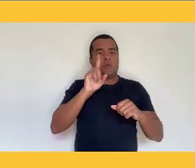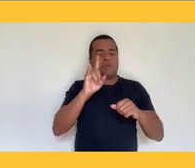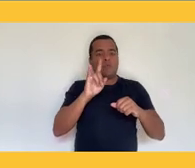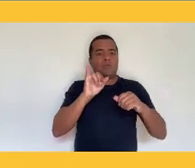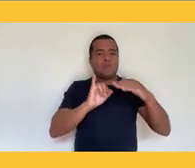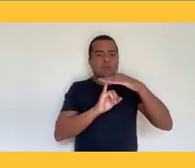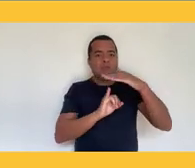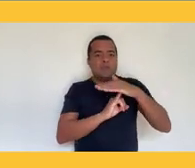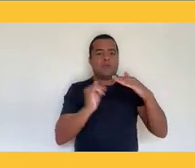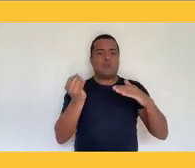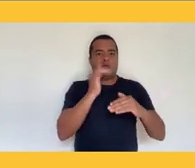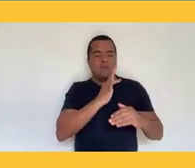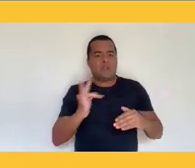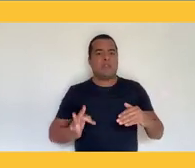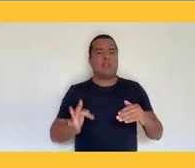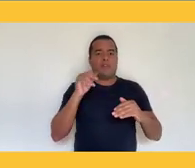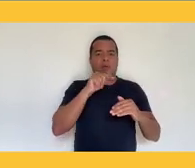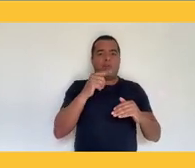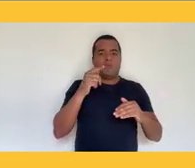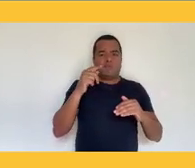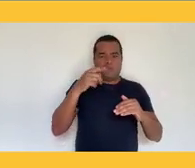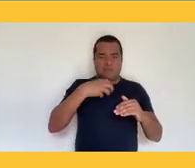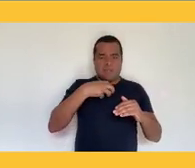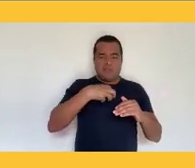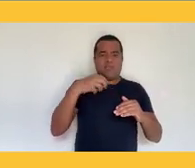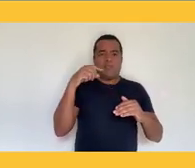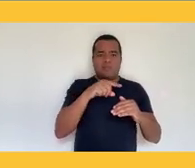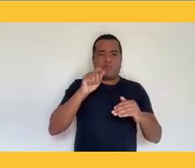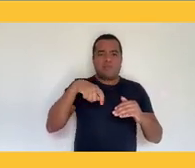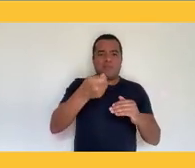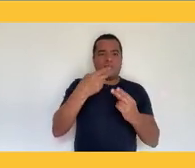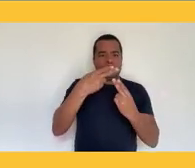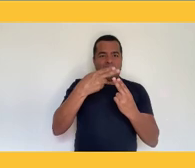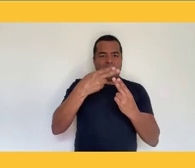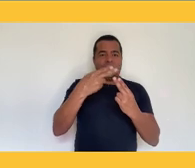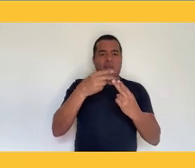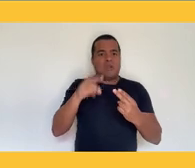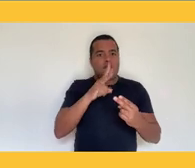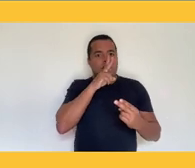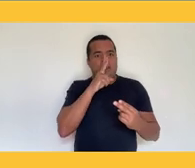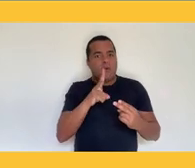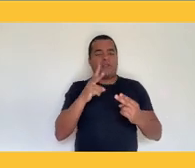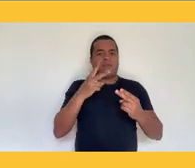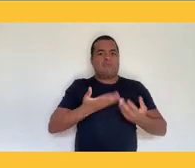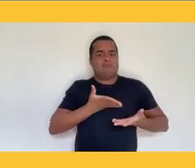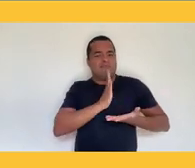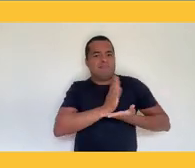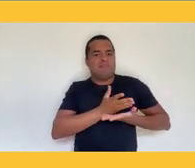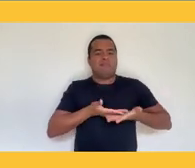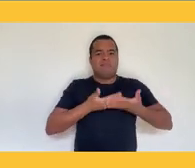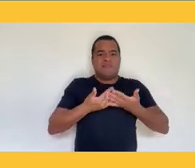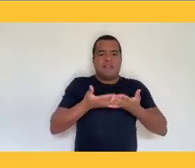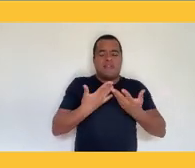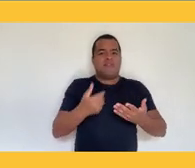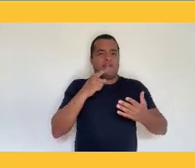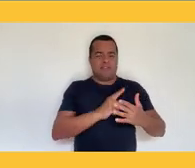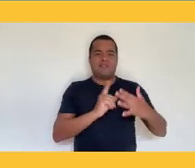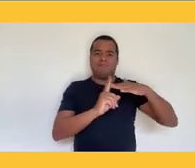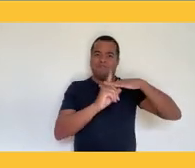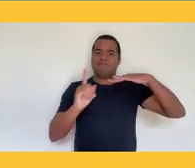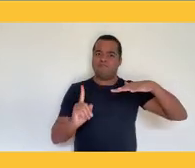Federal Baiano, para que a gente tenha força e leveza e calor no coração para passar por esse momento tão complicado que é o